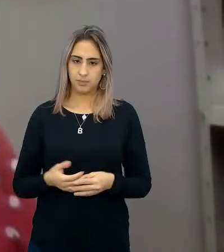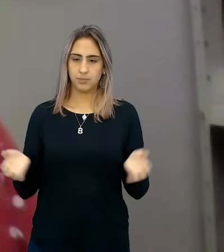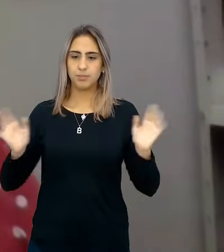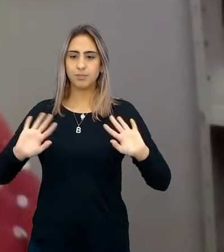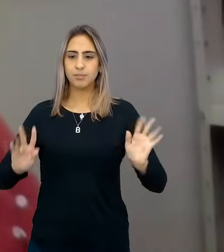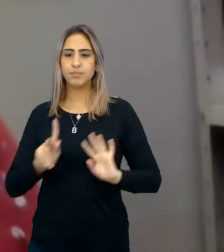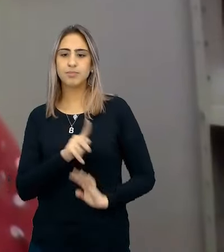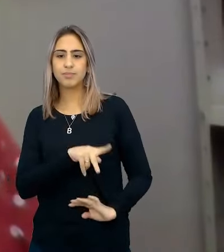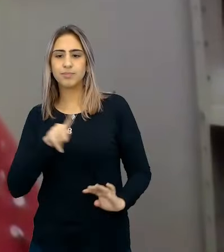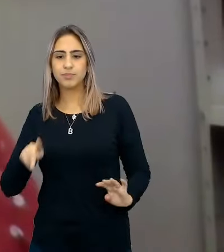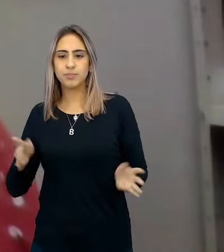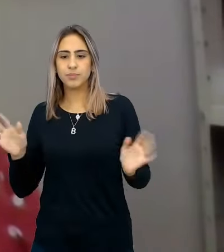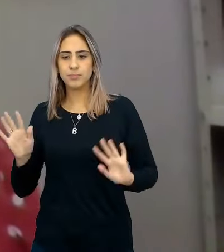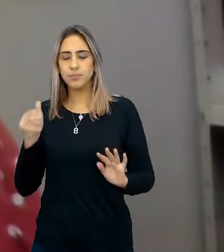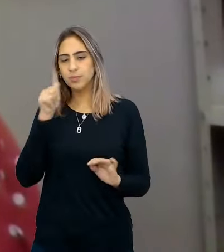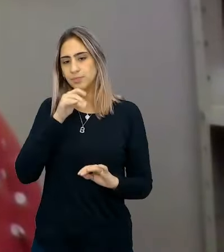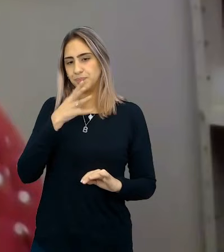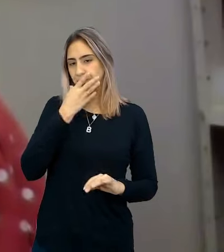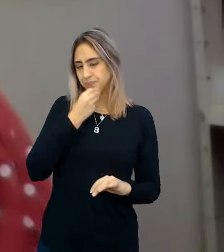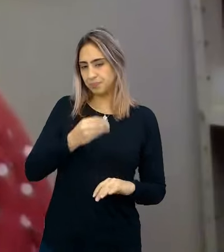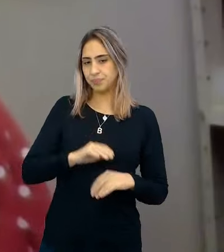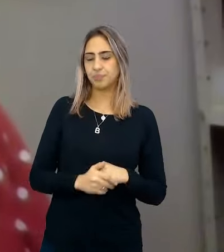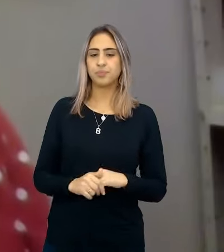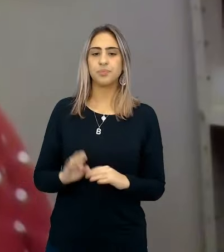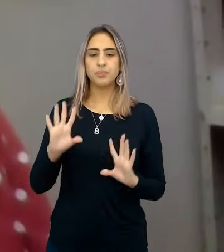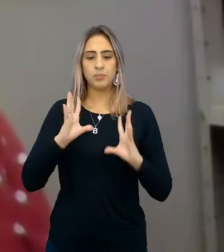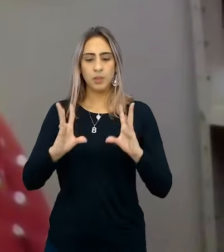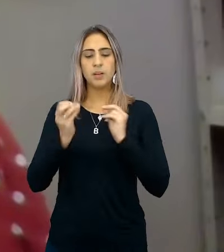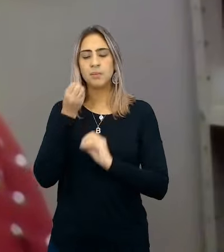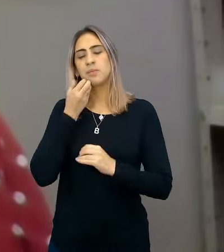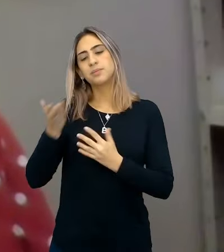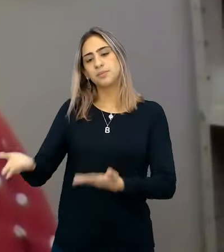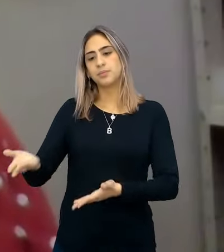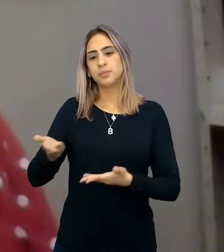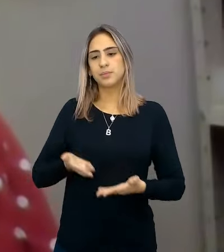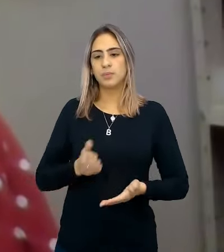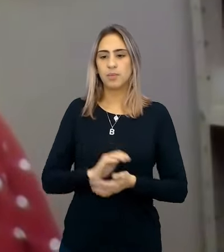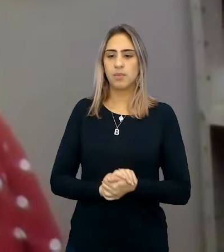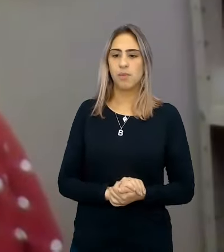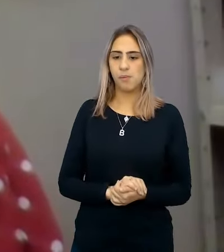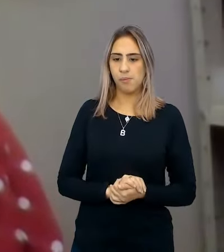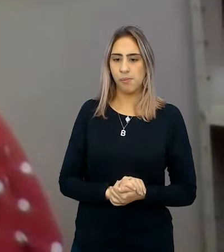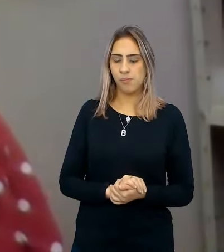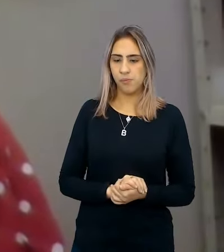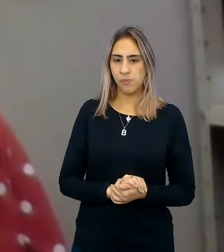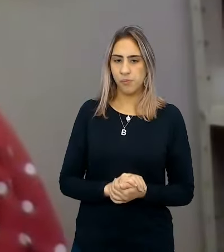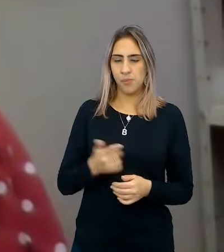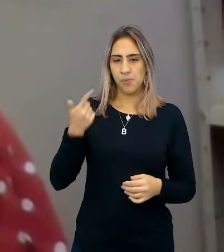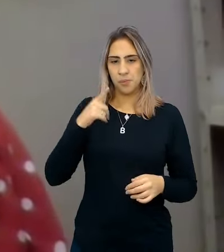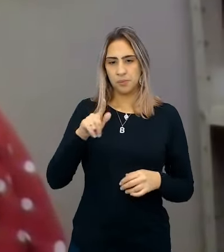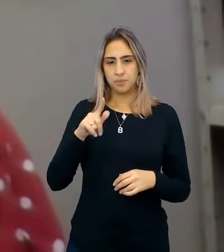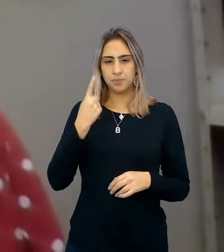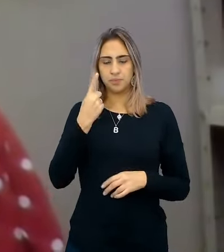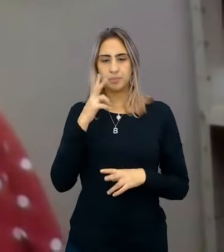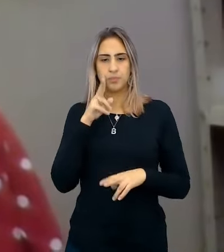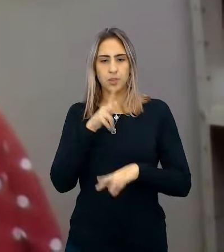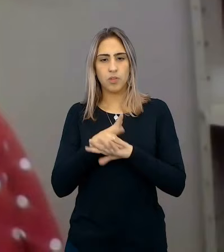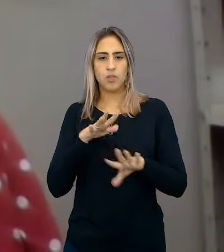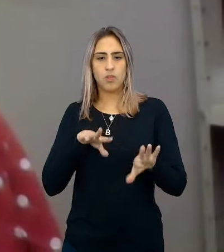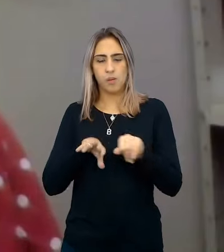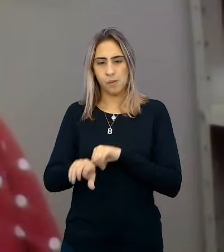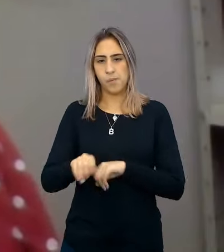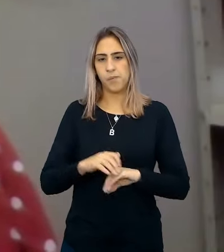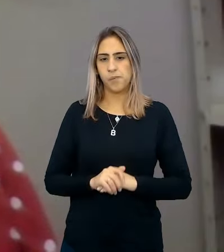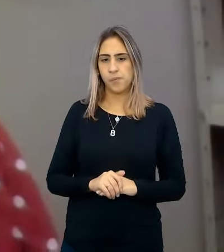Olá, professores, olá, professoras, sejam todos bem-vindos e bem-vindas a mais um encontro de